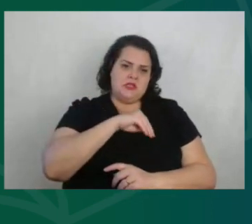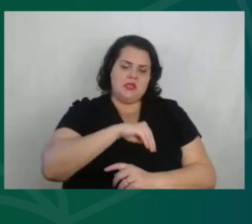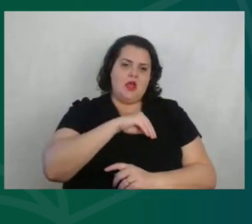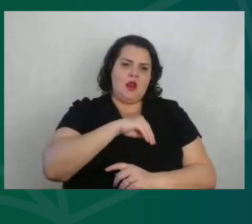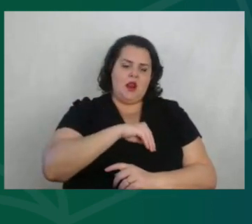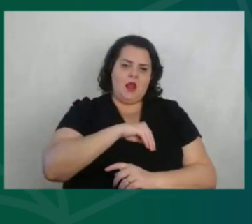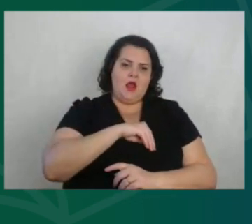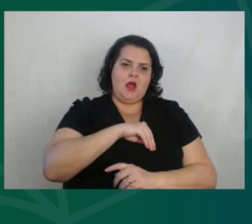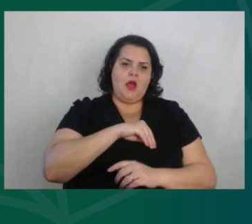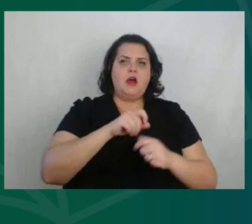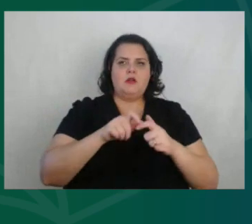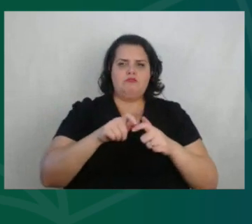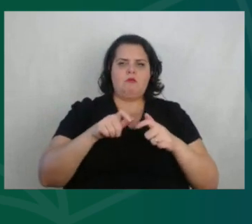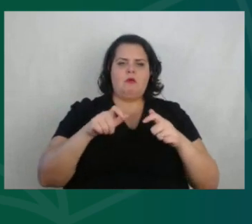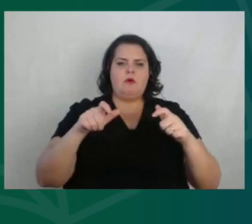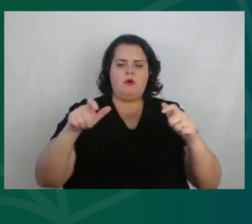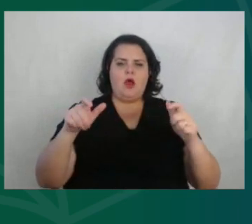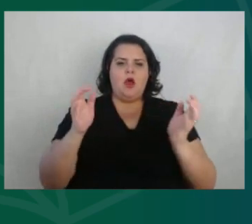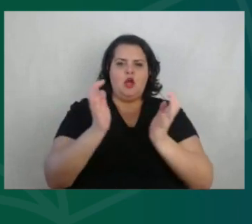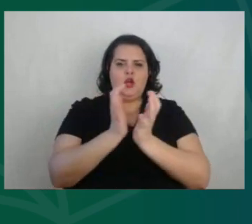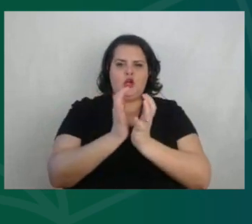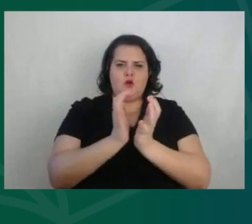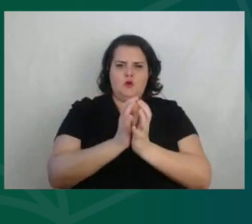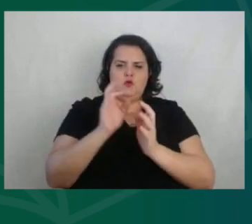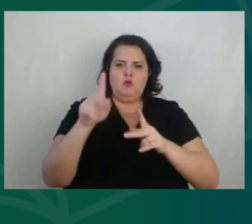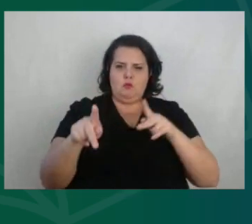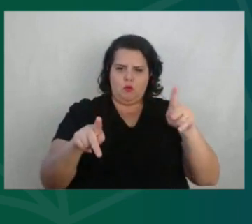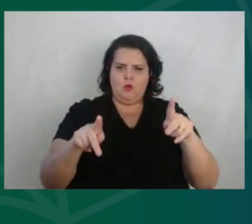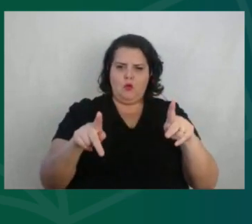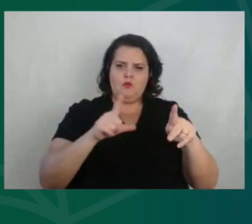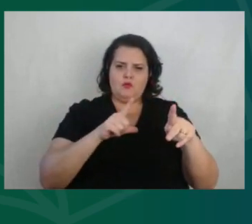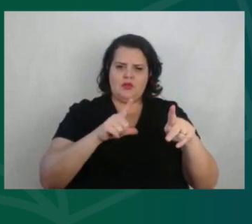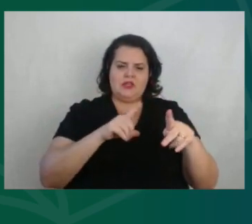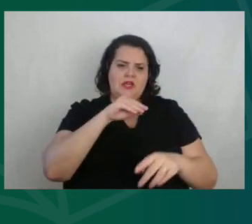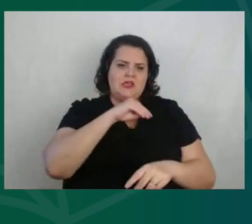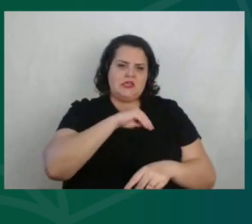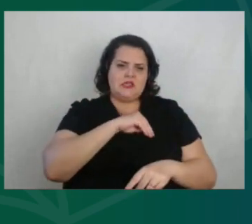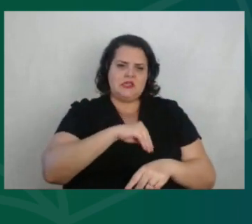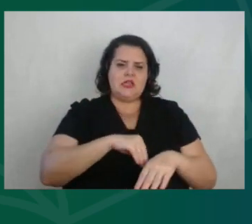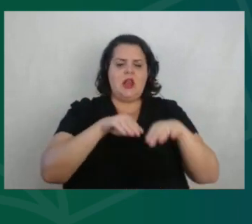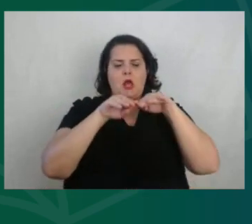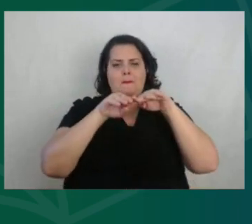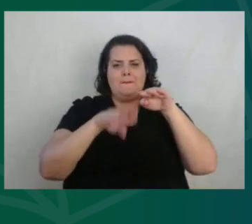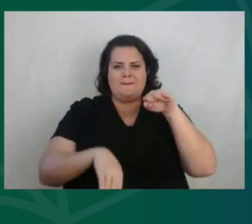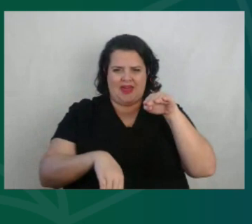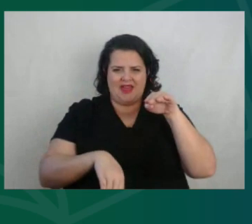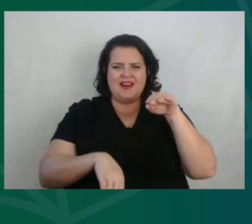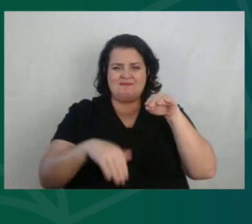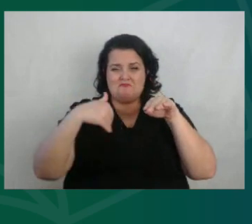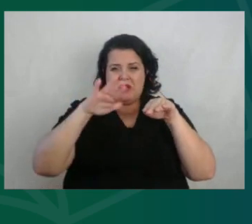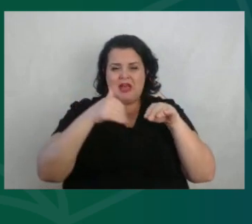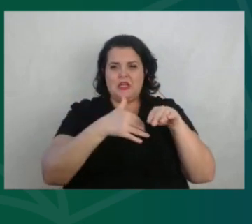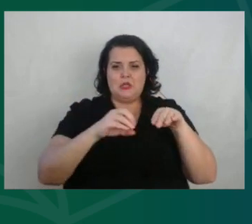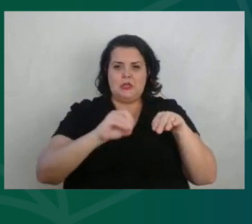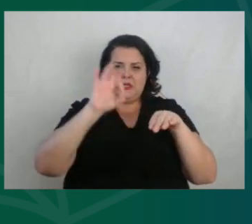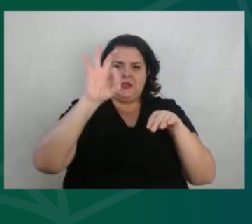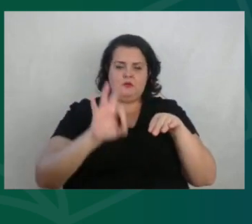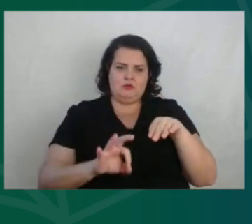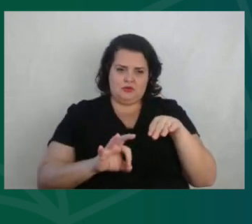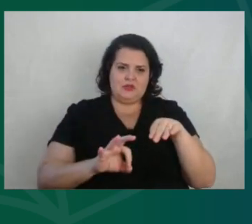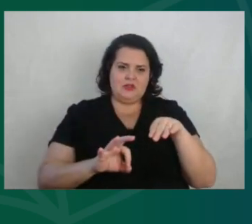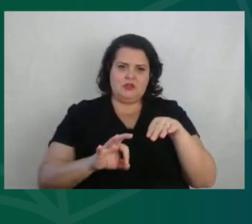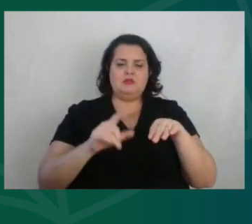da população com menor renda, então, quando você vê aqui mais que 10% da população que